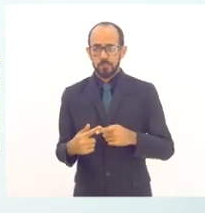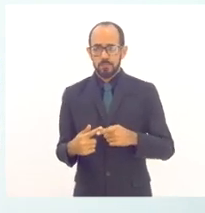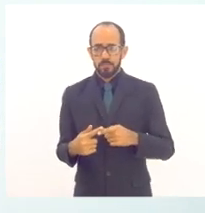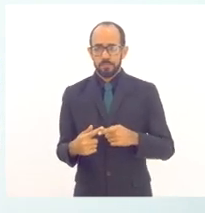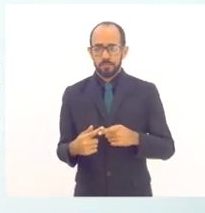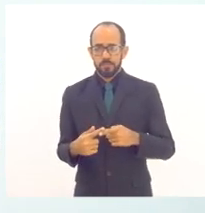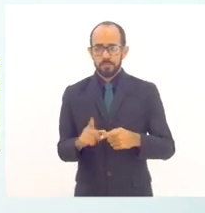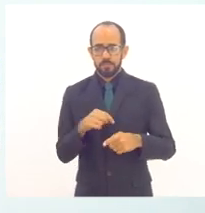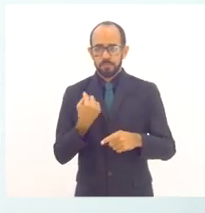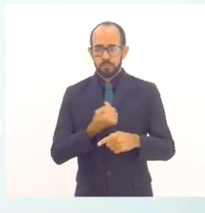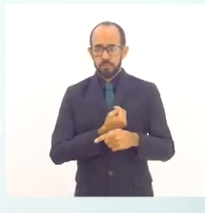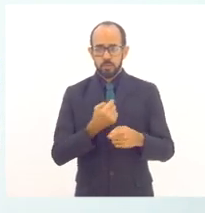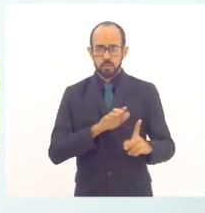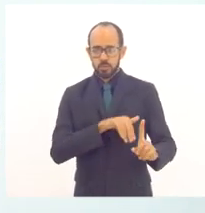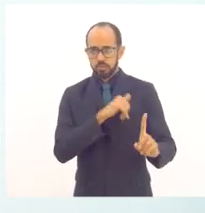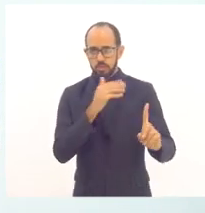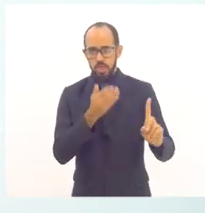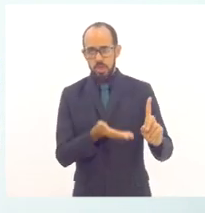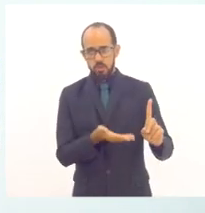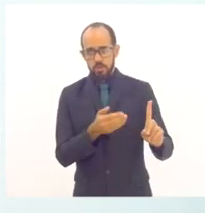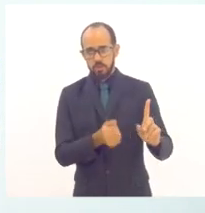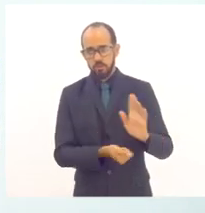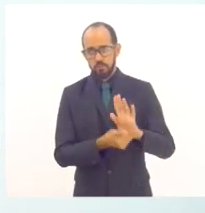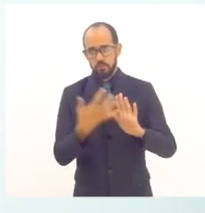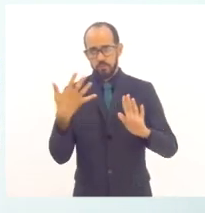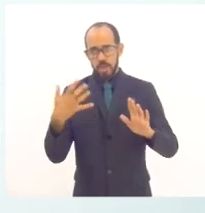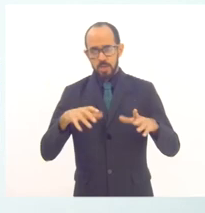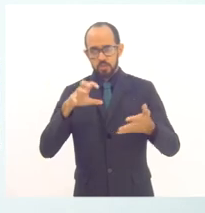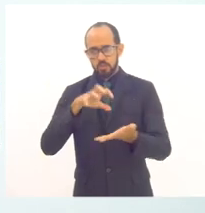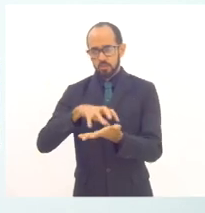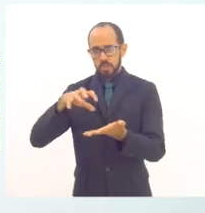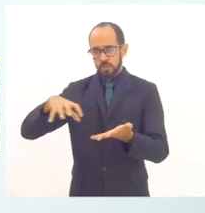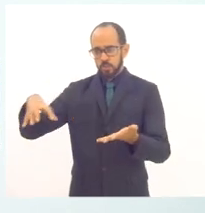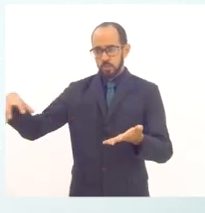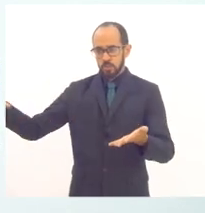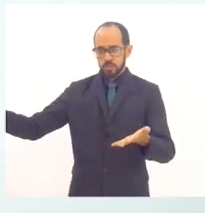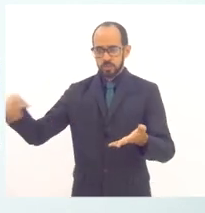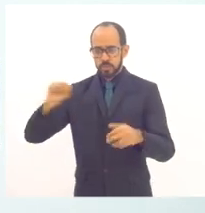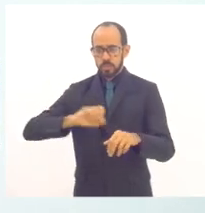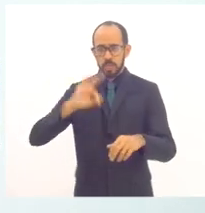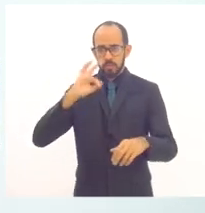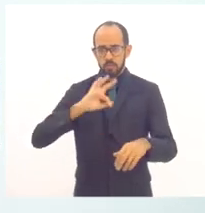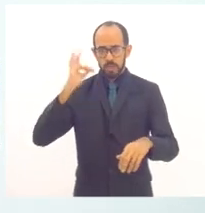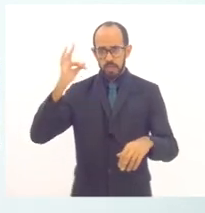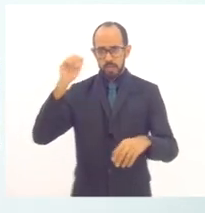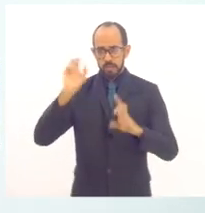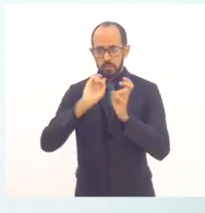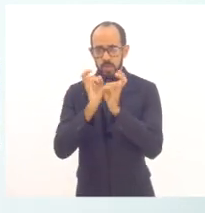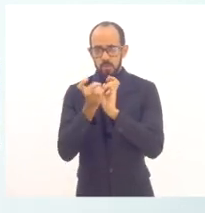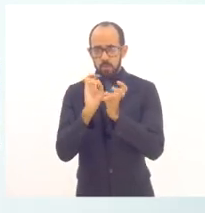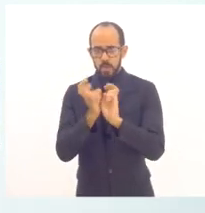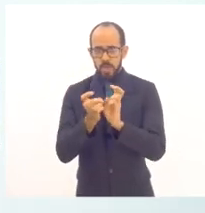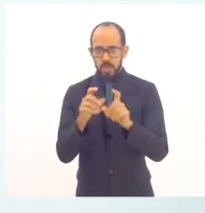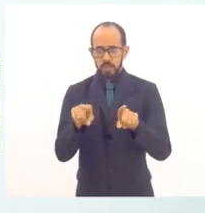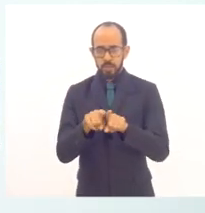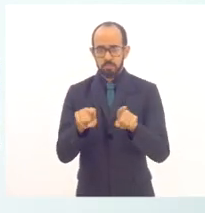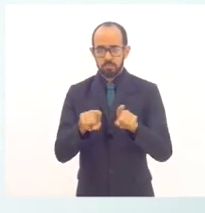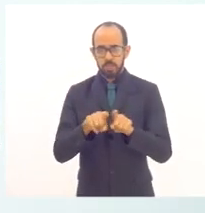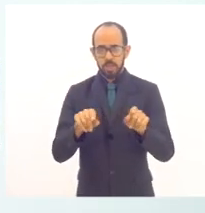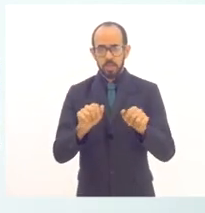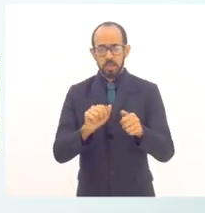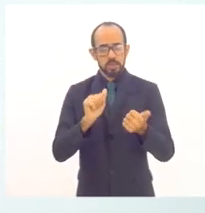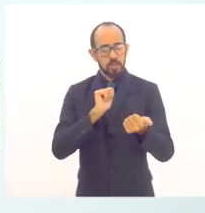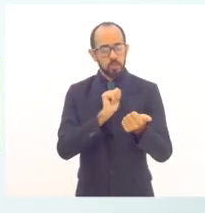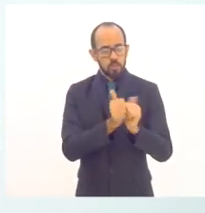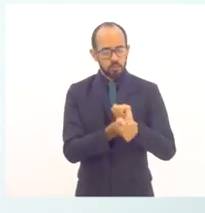aqui reconhecendo vários setores, além das federações, colocando a capoeira não só como esporte,